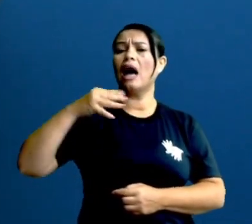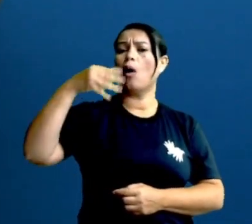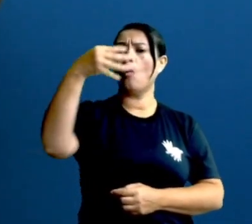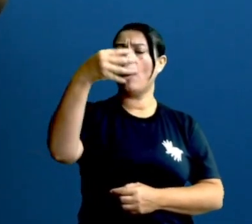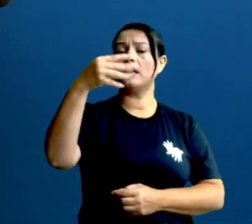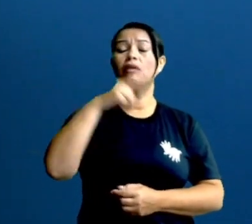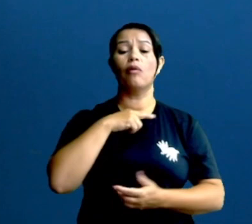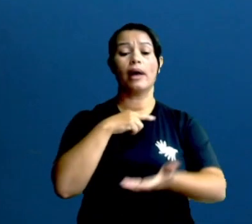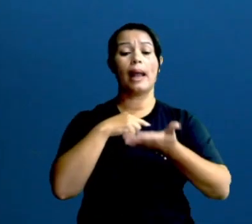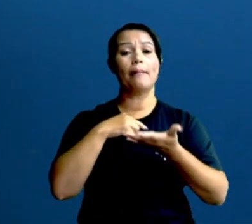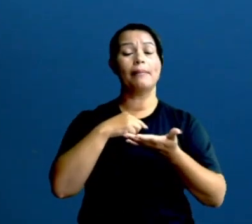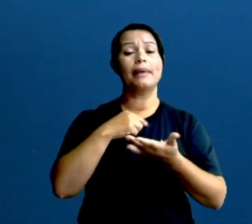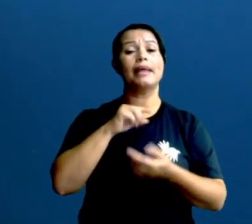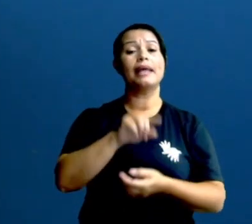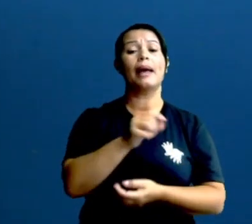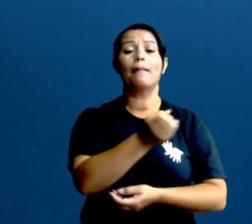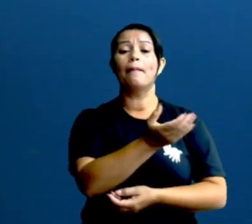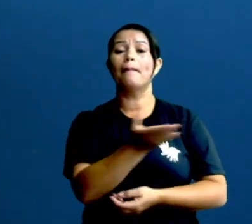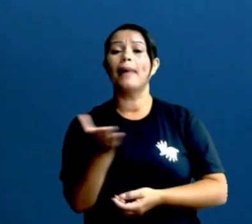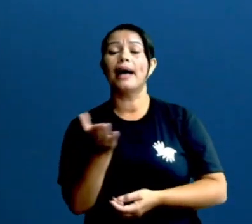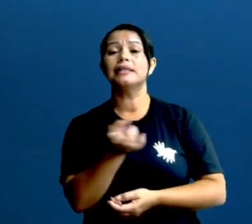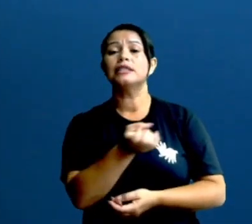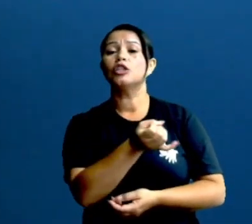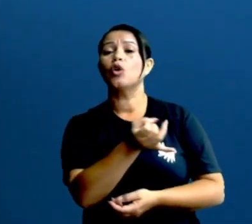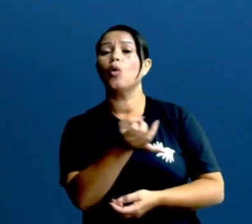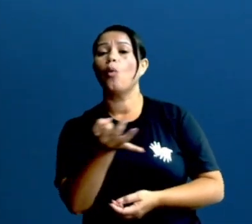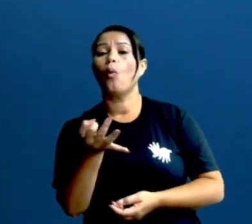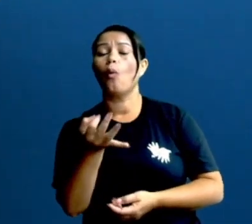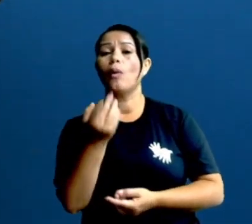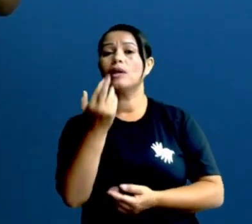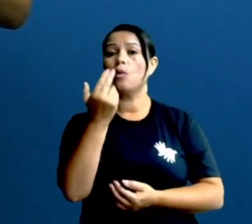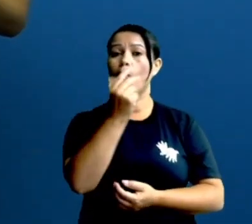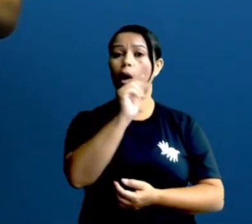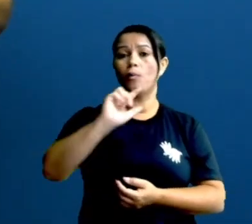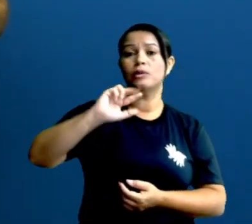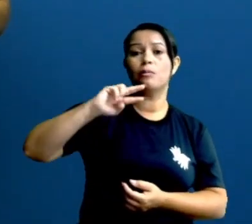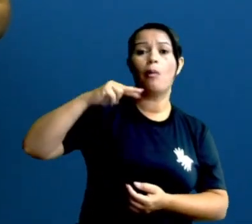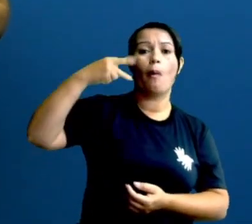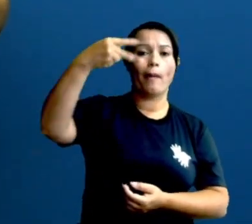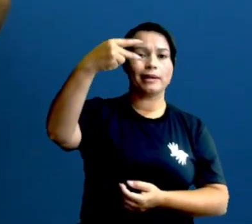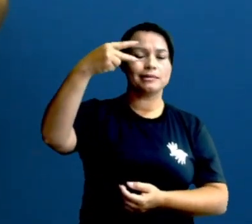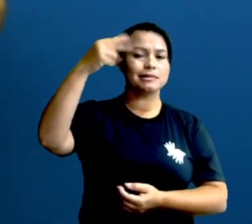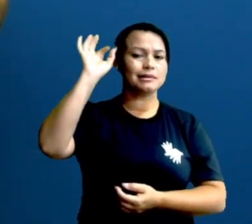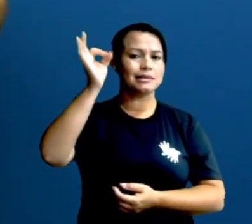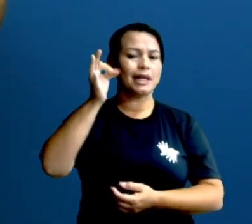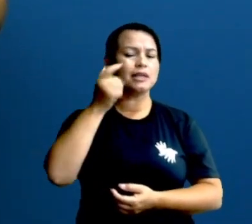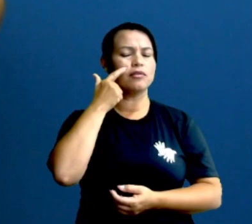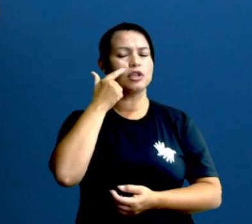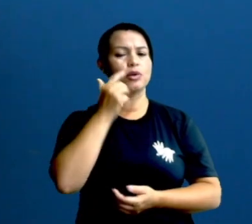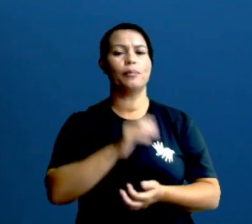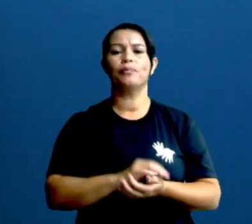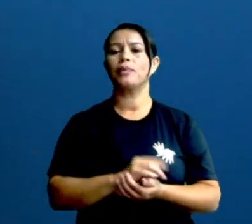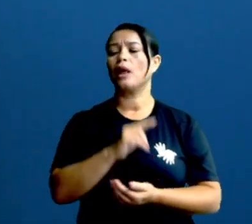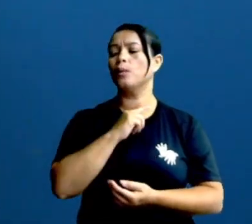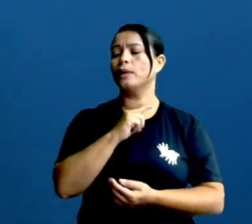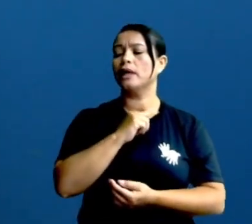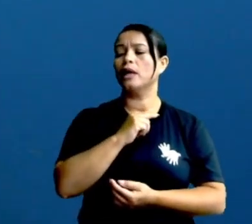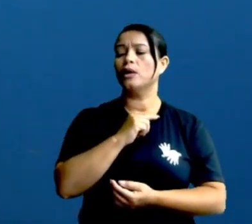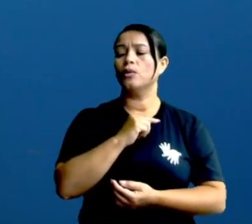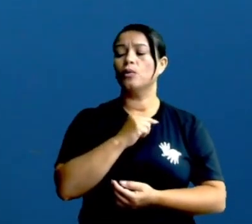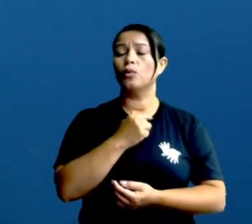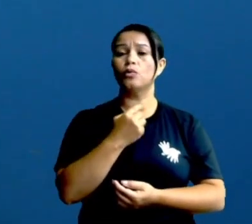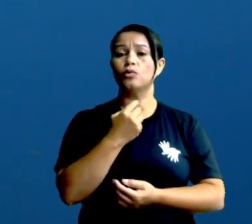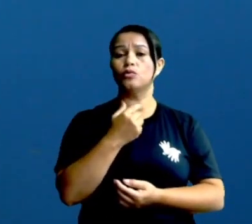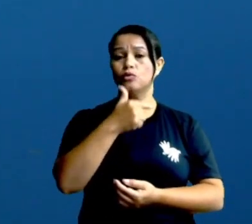a minha base, a quantidade de vezes do meu expoente, tá certo? Então, eu tenho o seguinte, eu